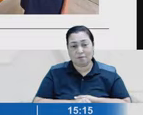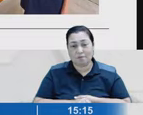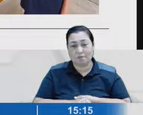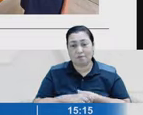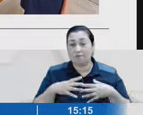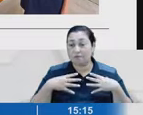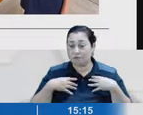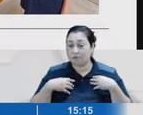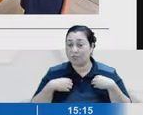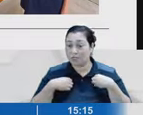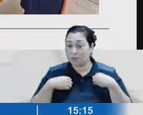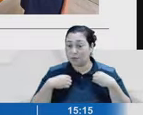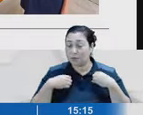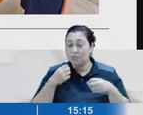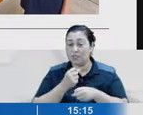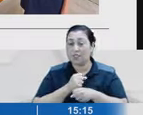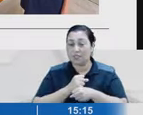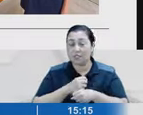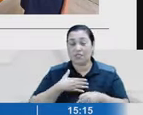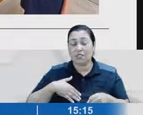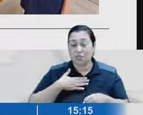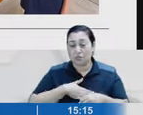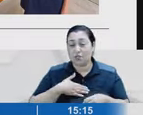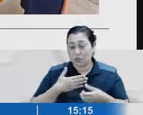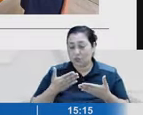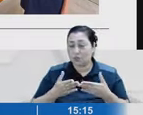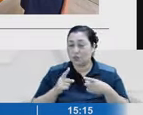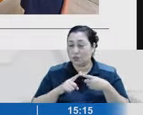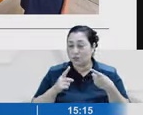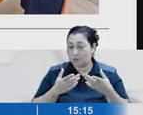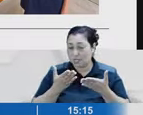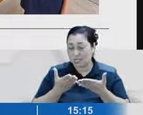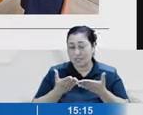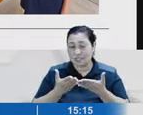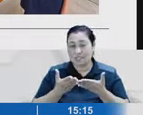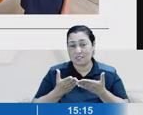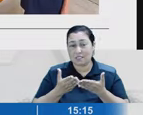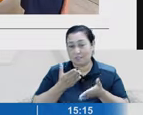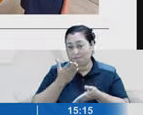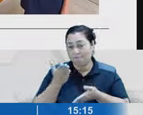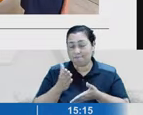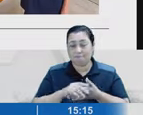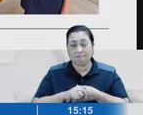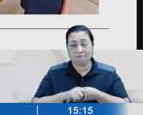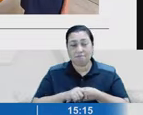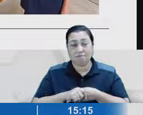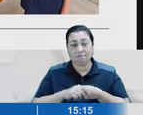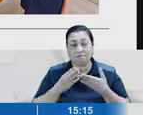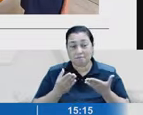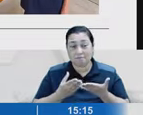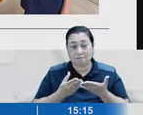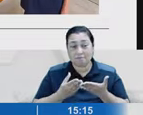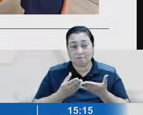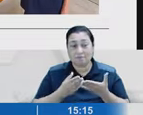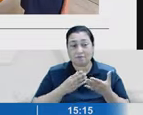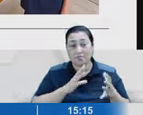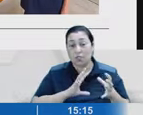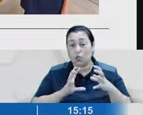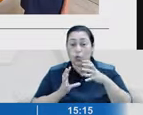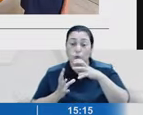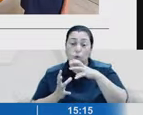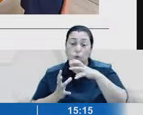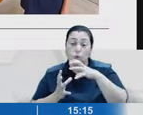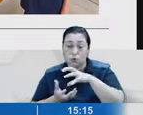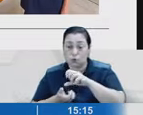camisa desse ano, ela gostou um pouco mais do que a do ano passado, né? E essa técnica o mundo inteiro